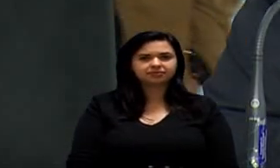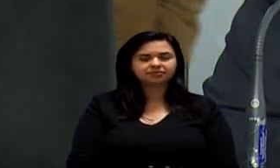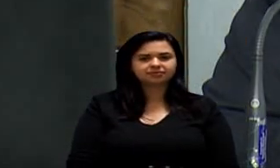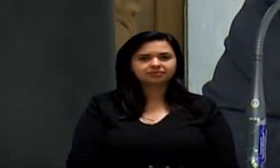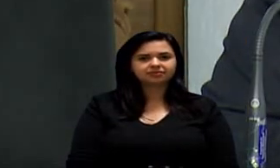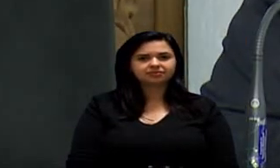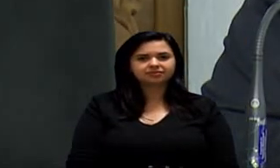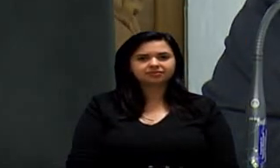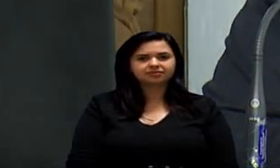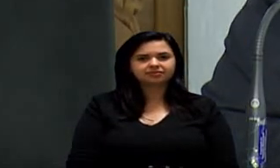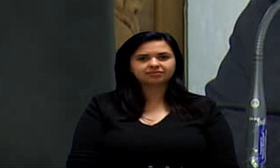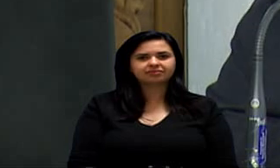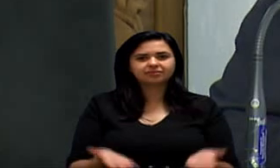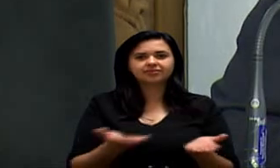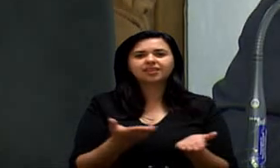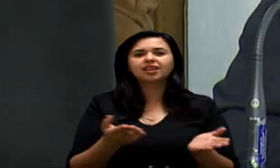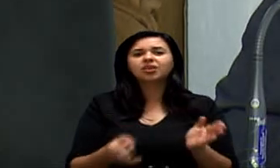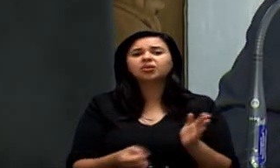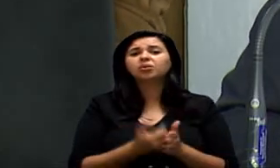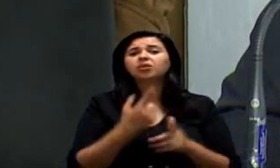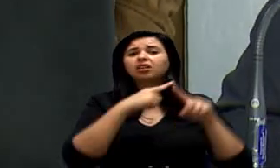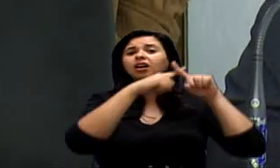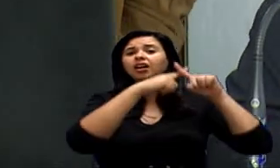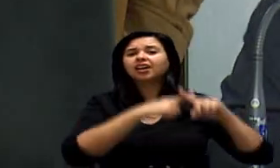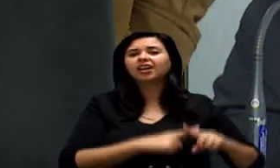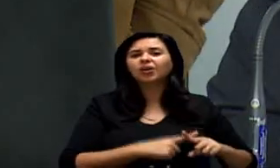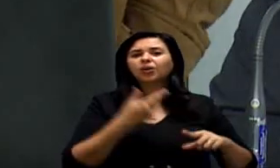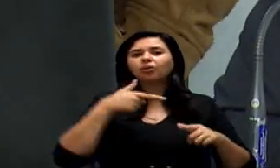É só perguntar de quanto. Agora de quanto, Sal? Foi quanto antes? Então...